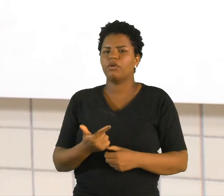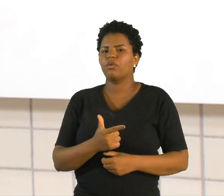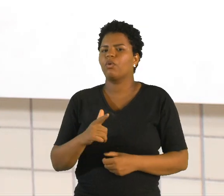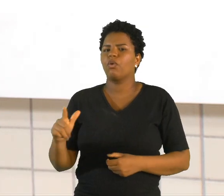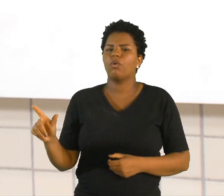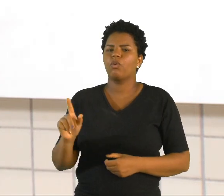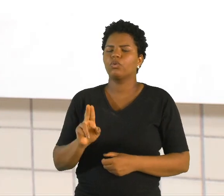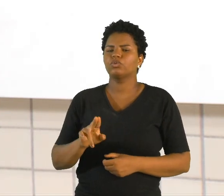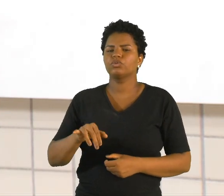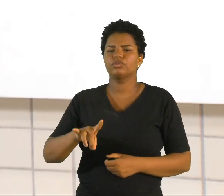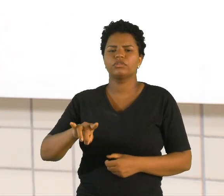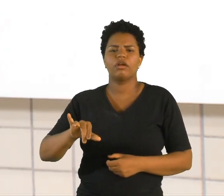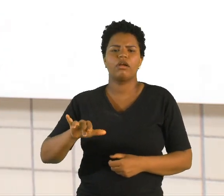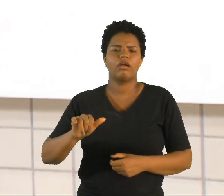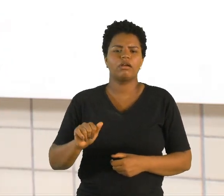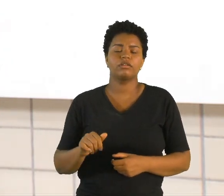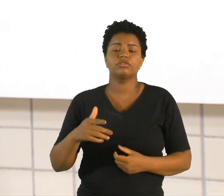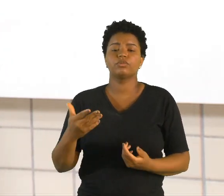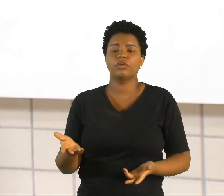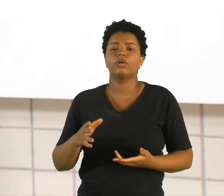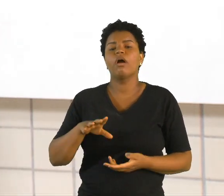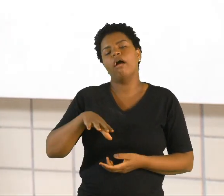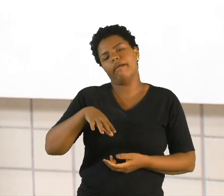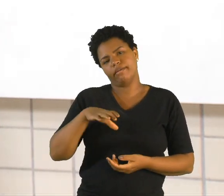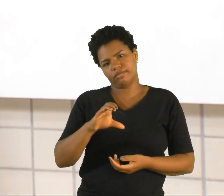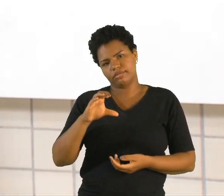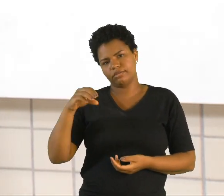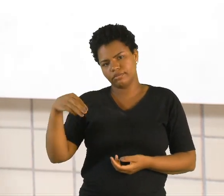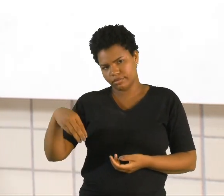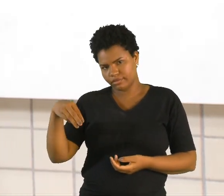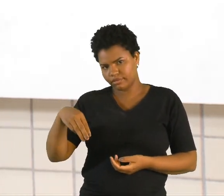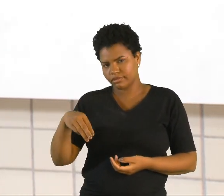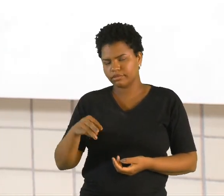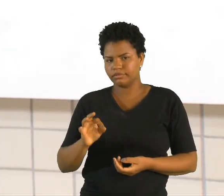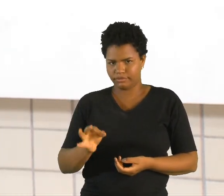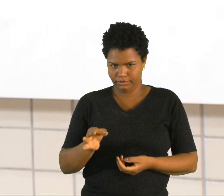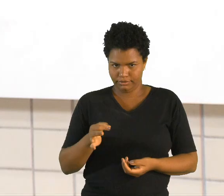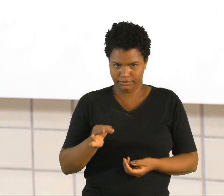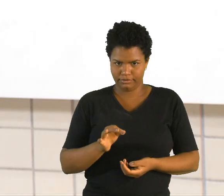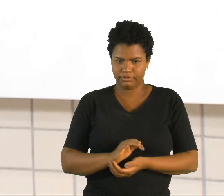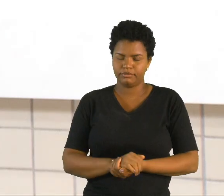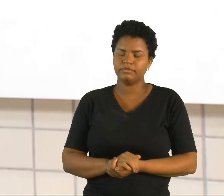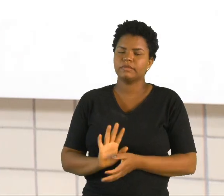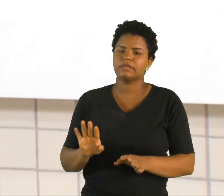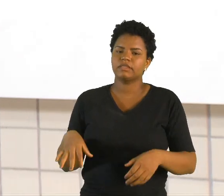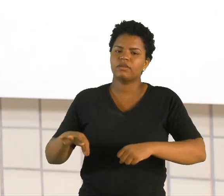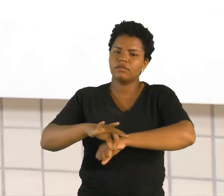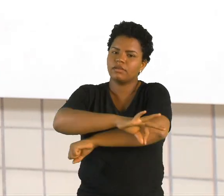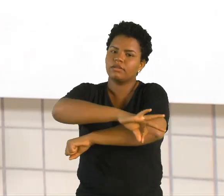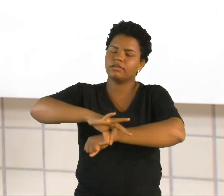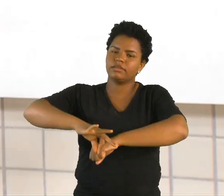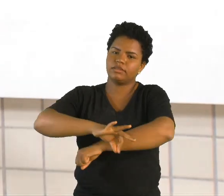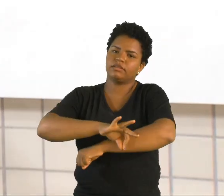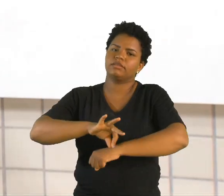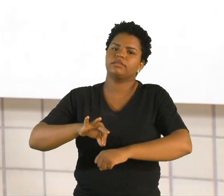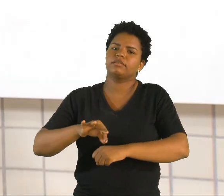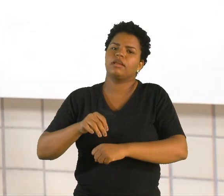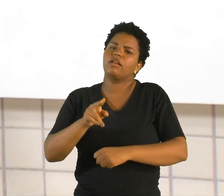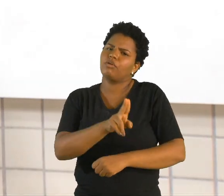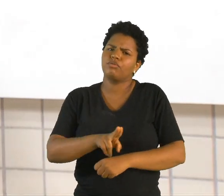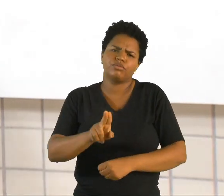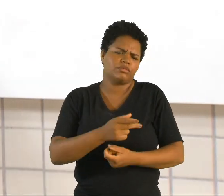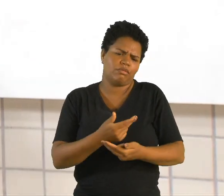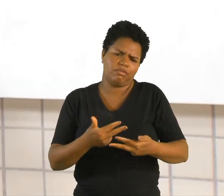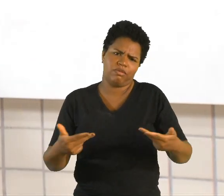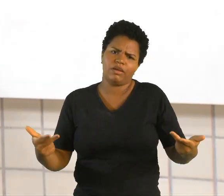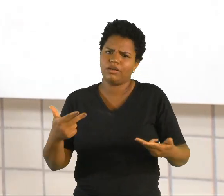que se encontra? Centímetros, né, pessoal? Então, essa régua, ela é utilizada para muitas coisas,